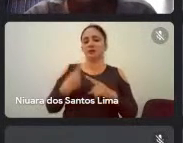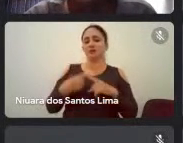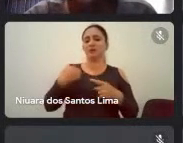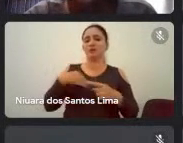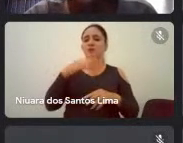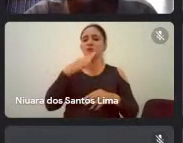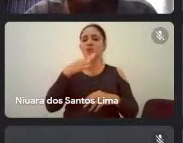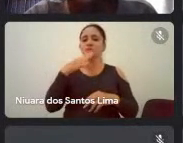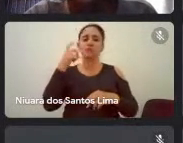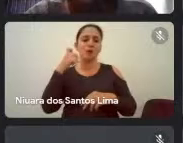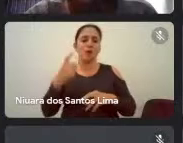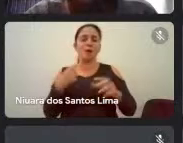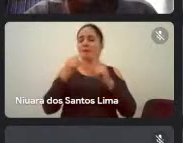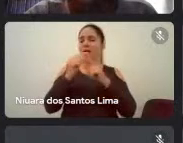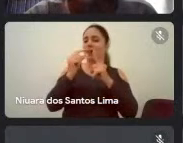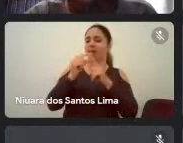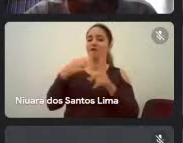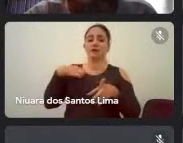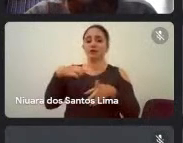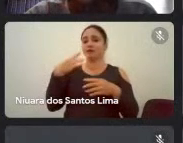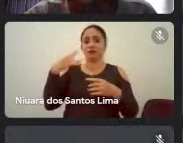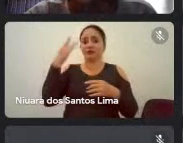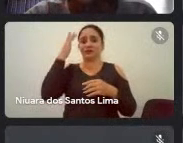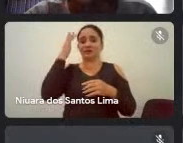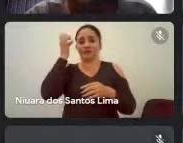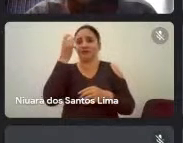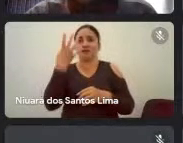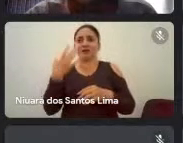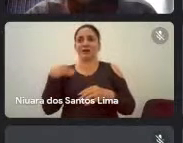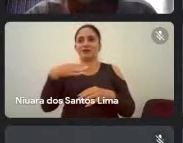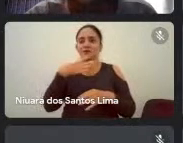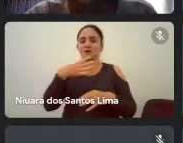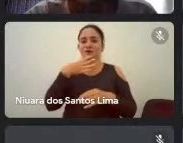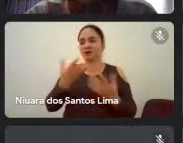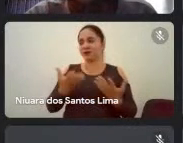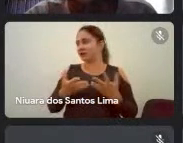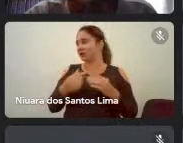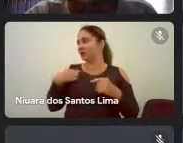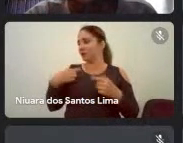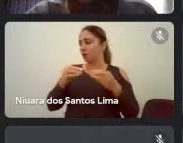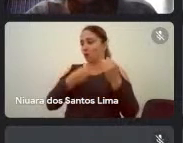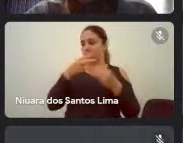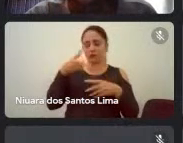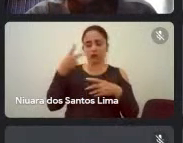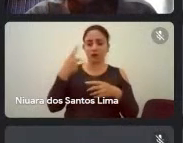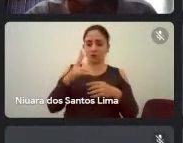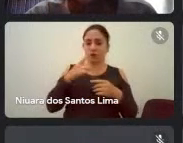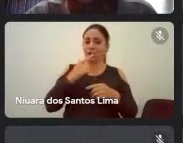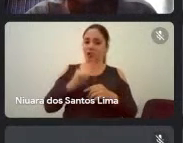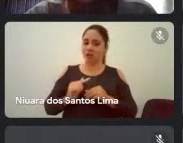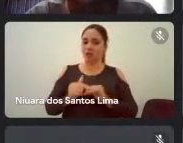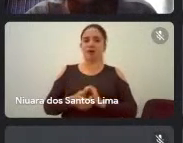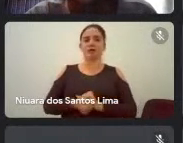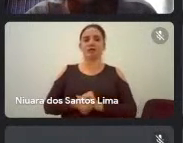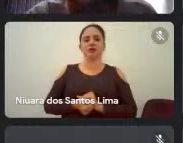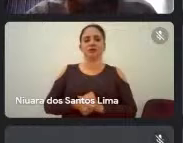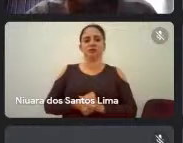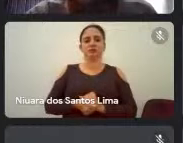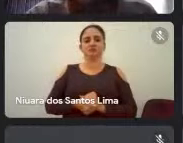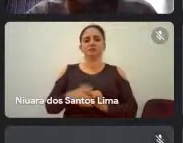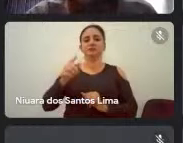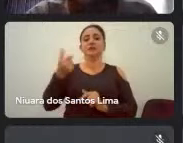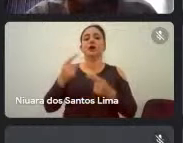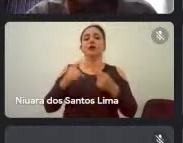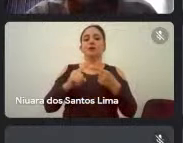reconhecer sons e palavras que você não tem tanta facilidade de reconhecer como você tem na sua língua materna. Outra